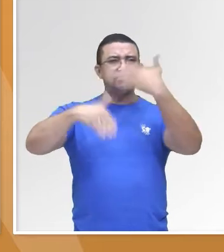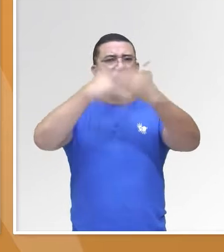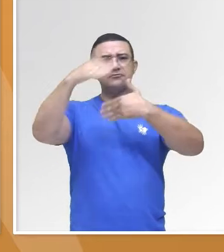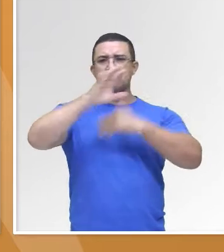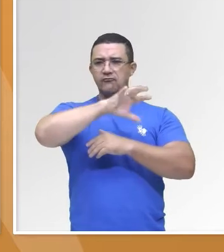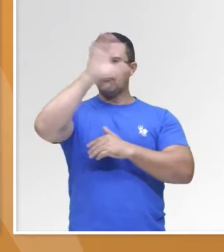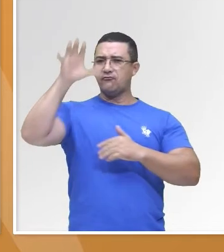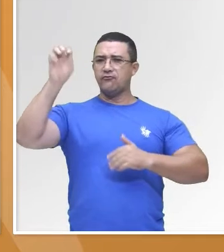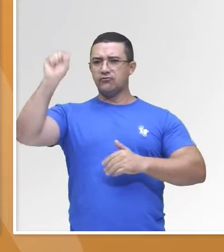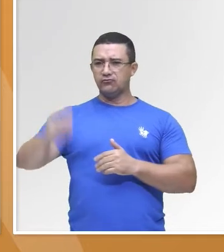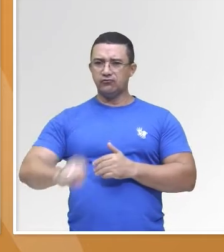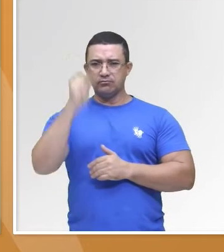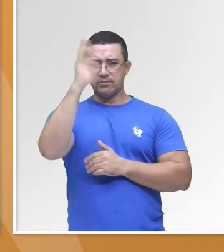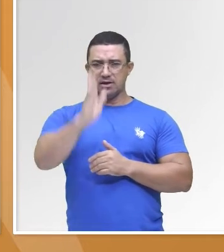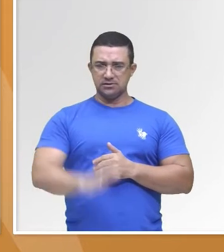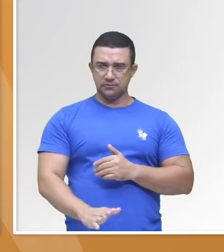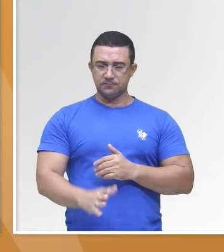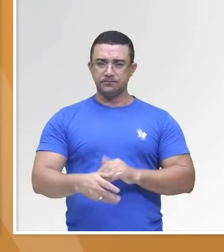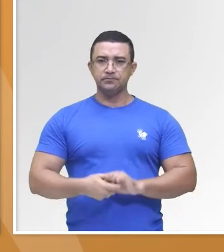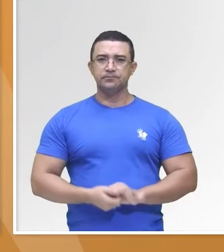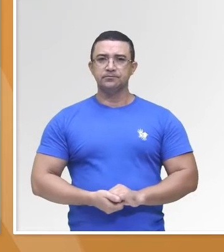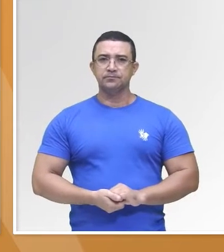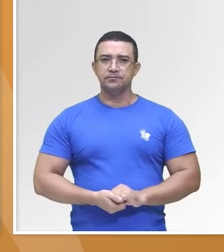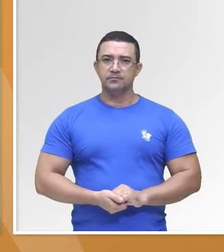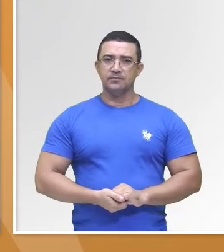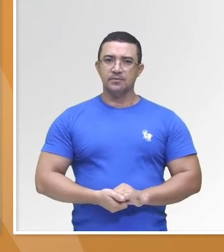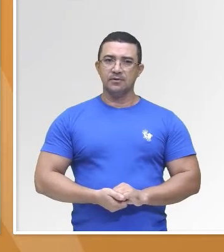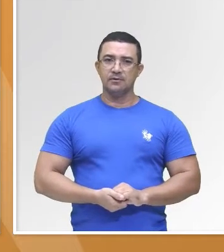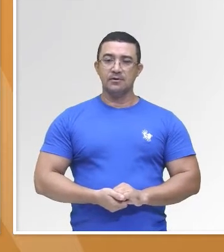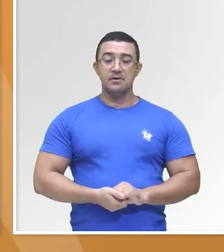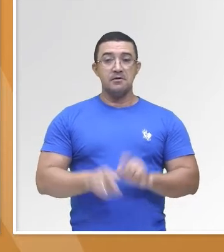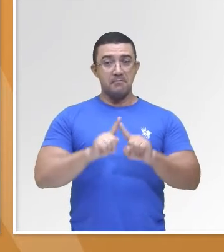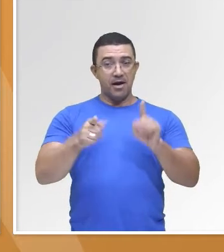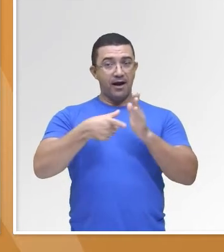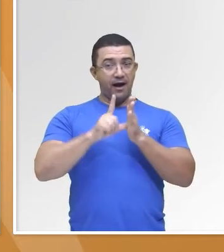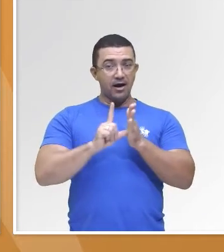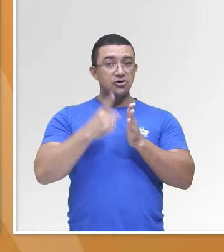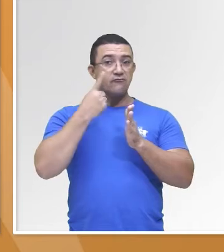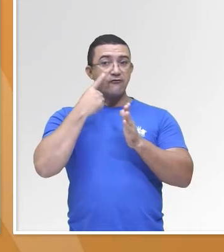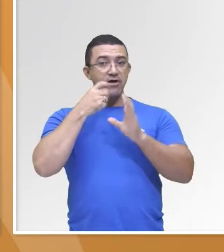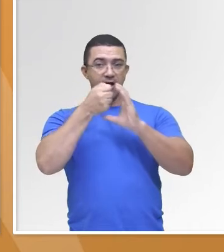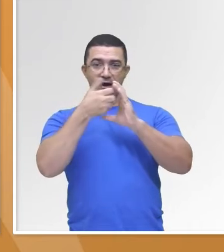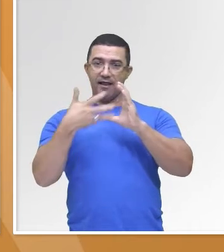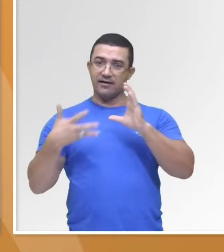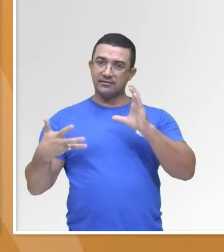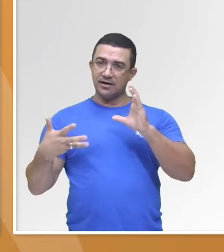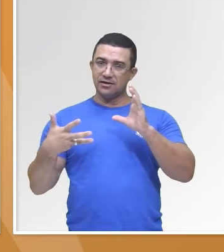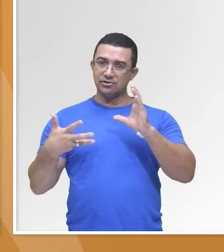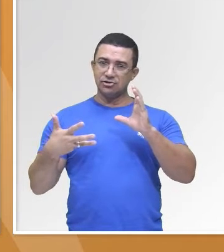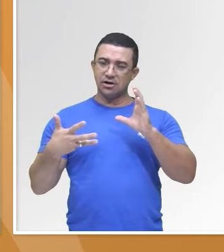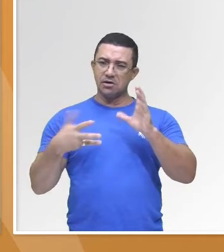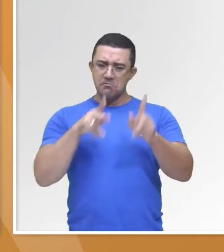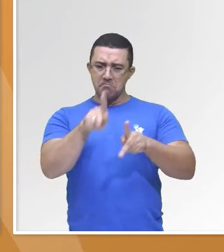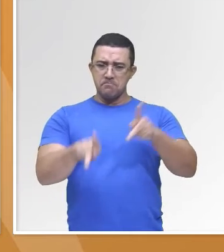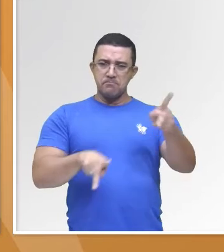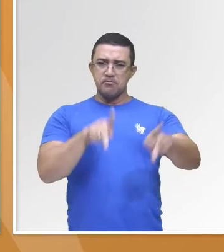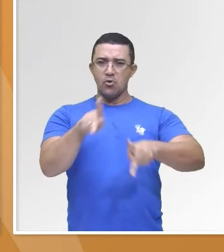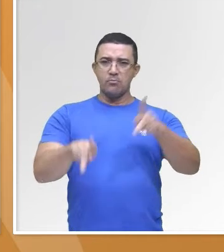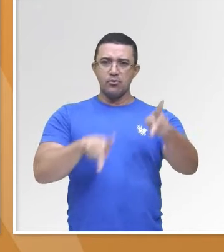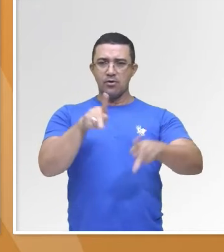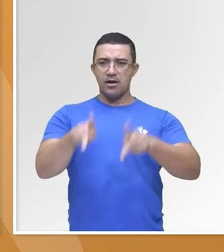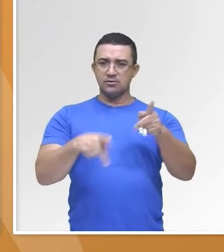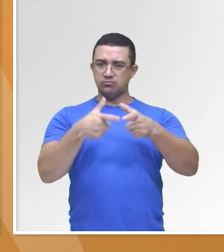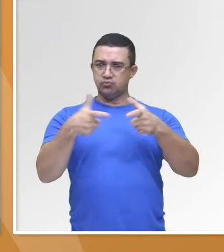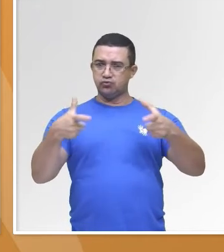região sul do Brasil, certo? Mas antes disso, vamos ver algumas características sobre população e povoamento